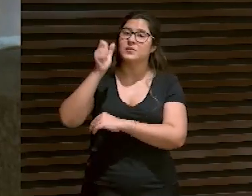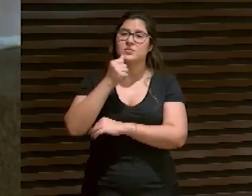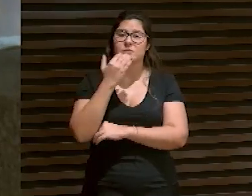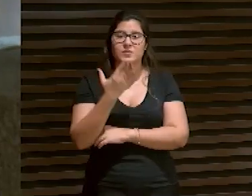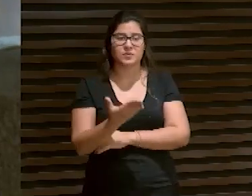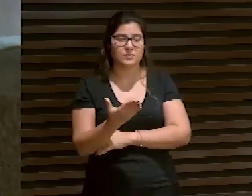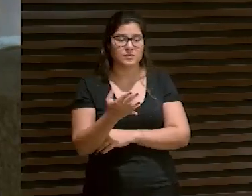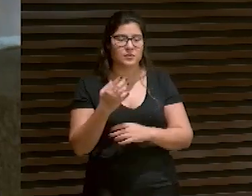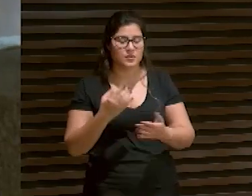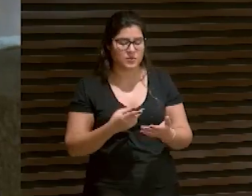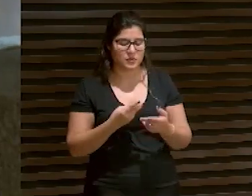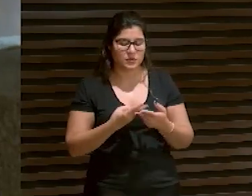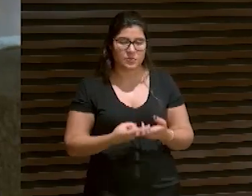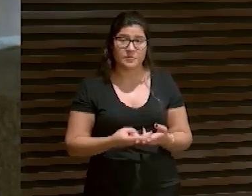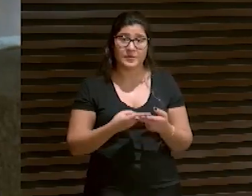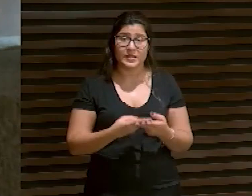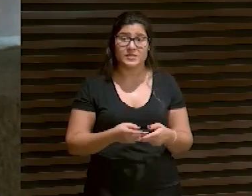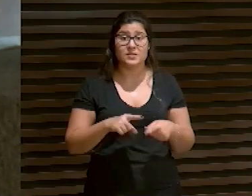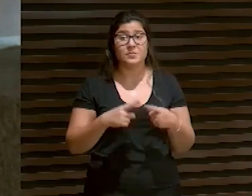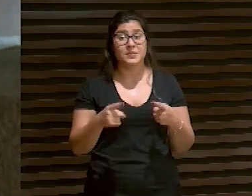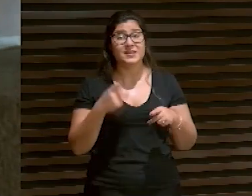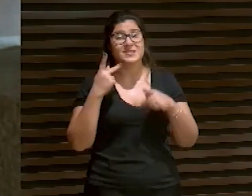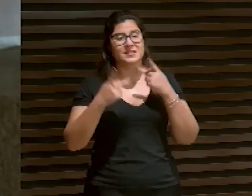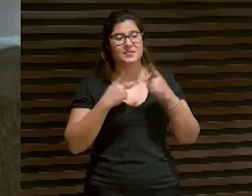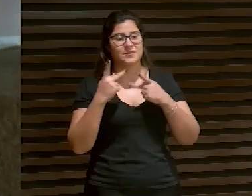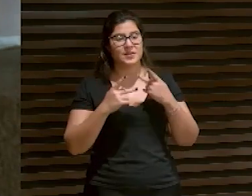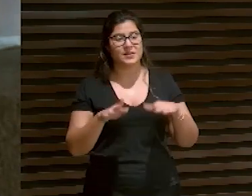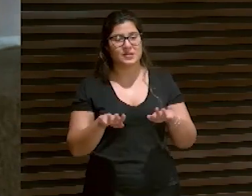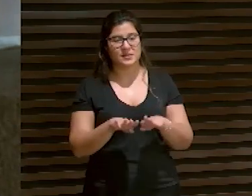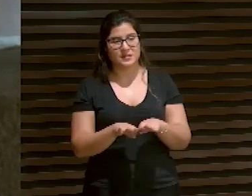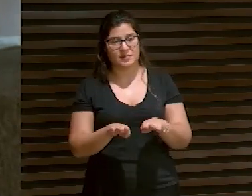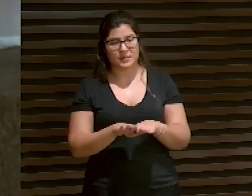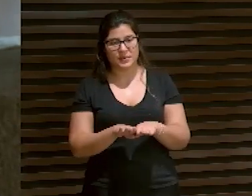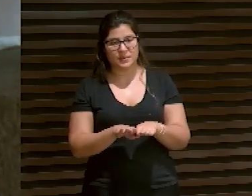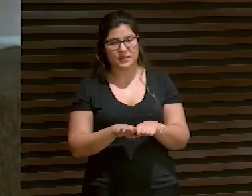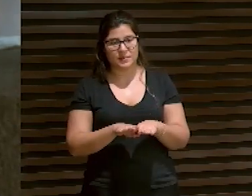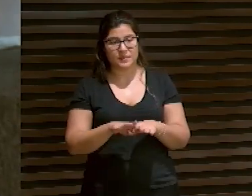tudo isso. Mas fala também, irmãos,